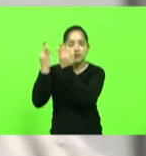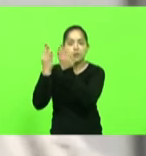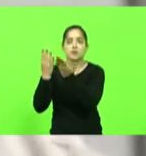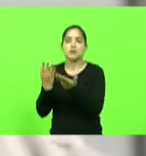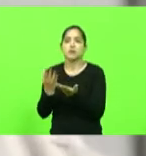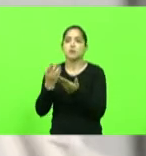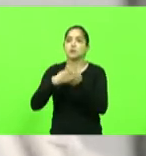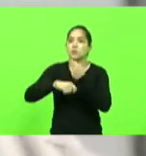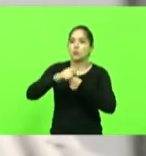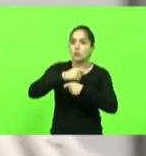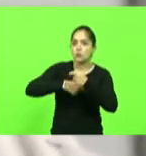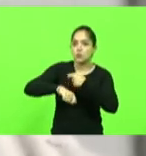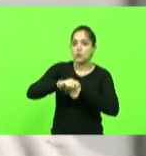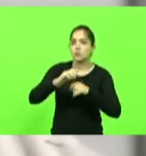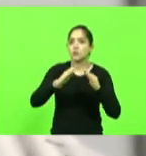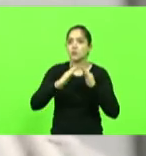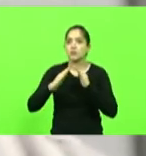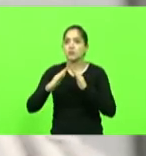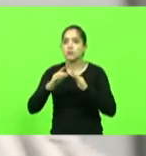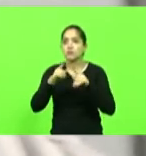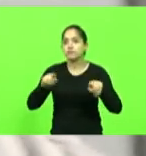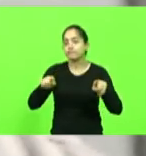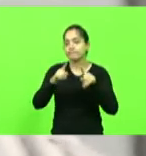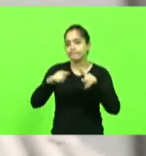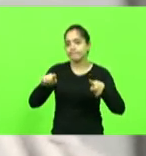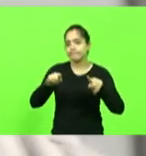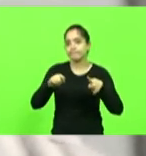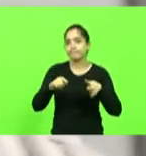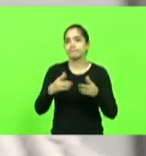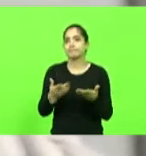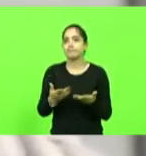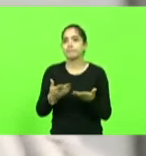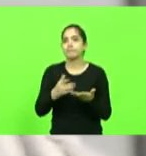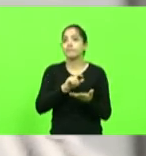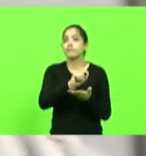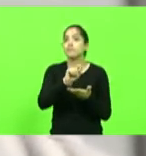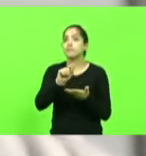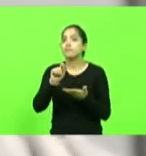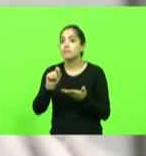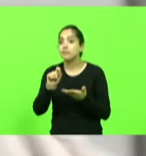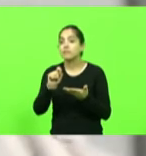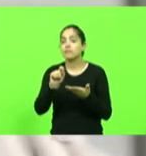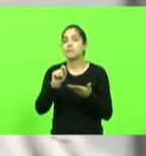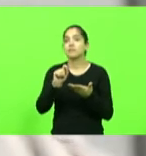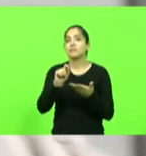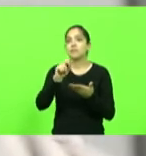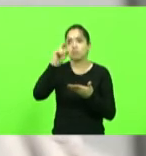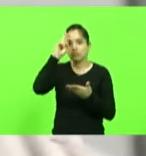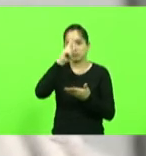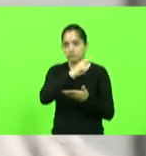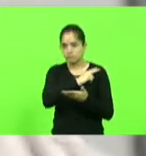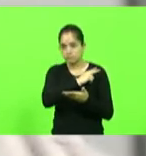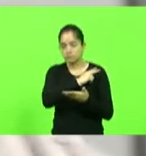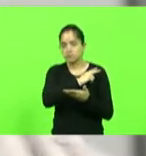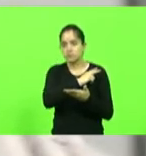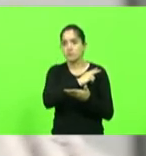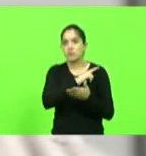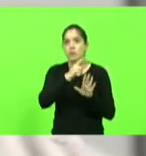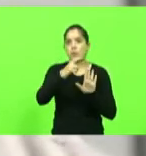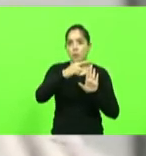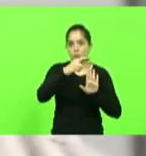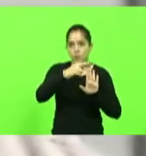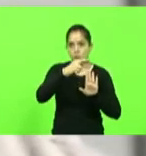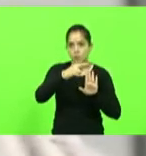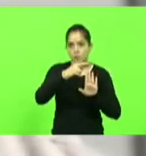economista doméstico e musicoterapeuta. Quem são os trabalhadores de ensino médio? Uma outra resolução define, a número